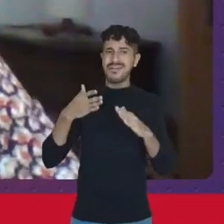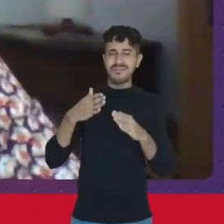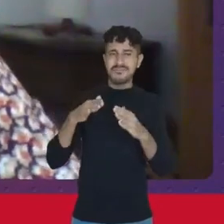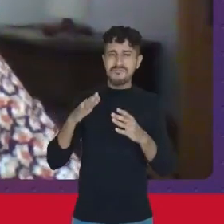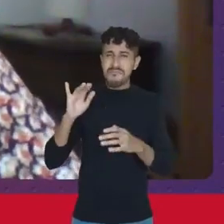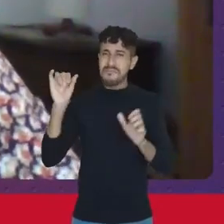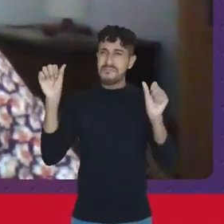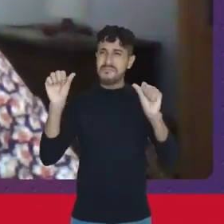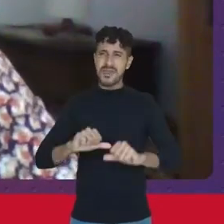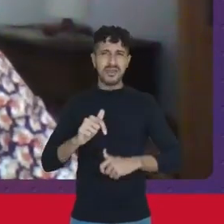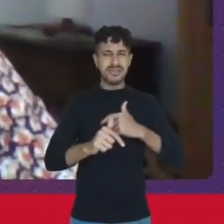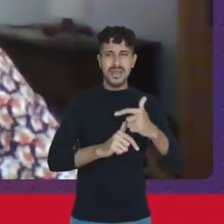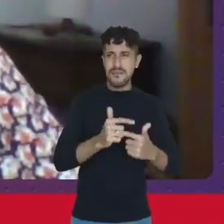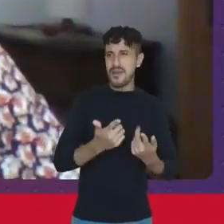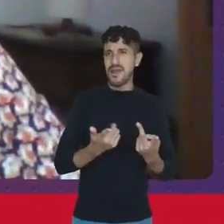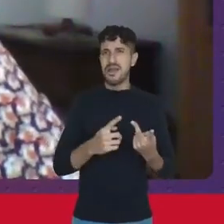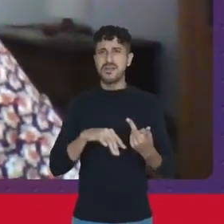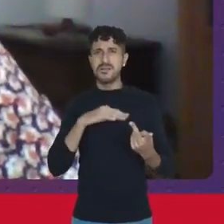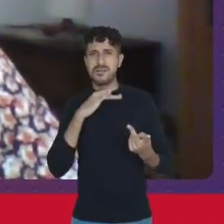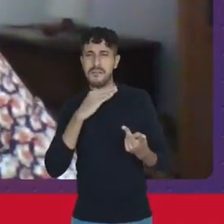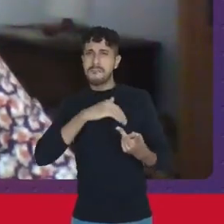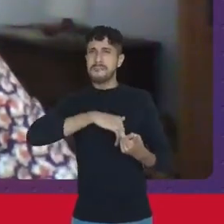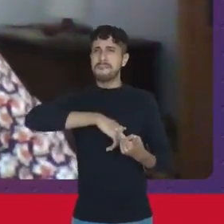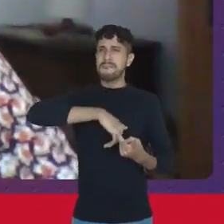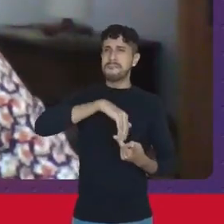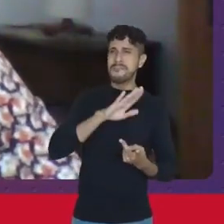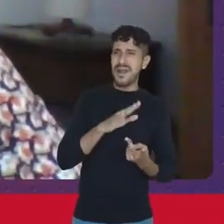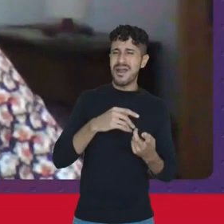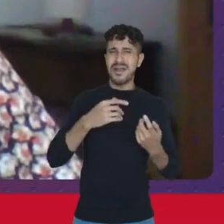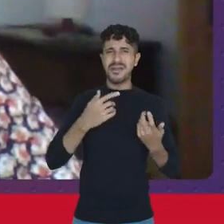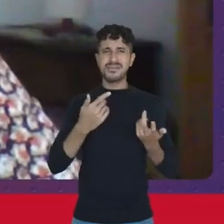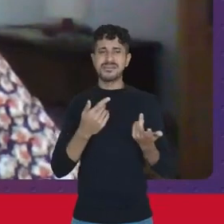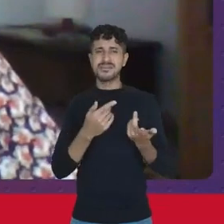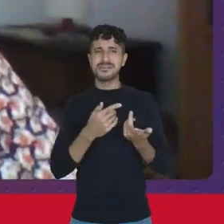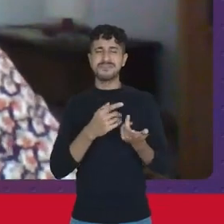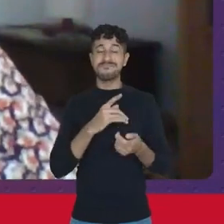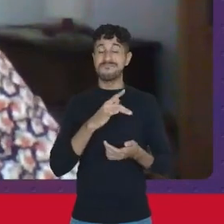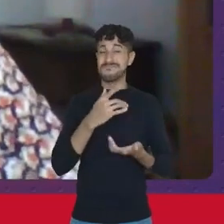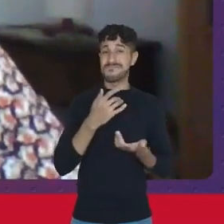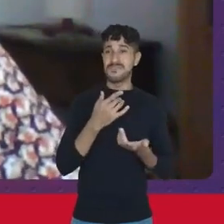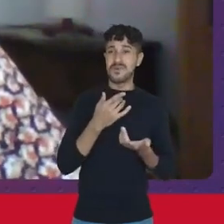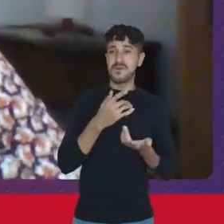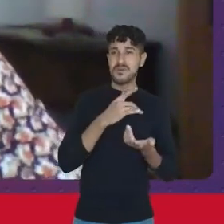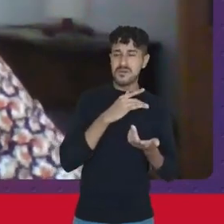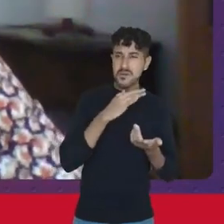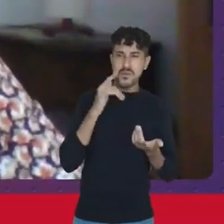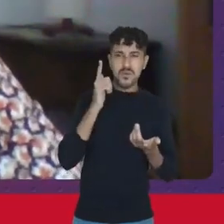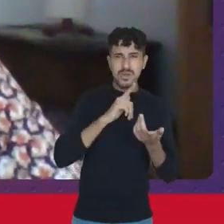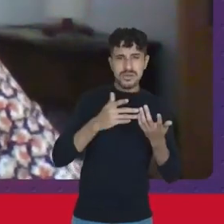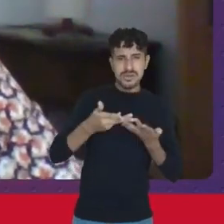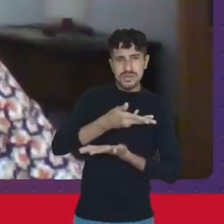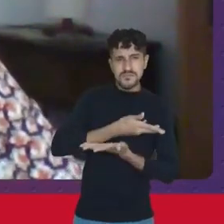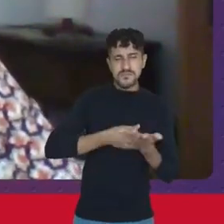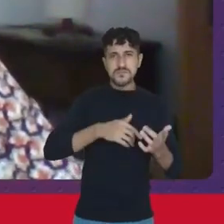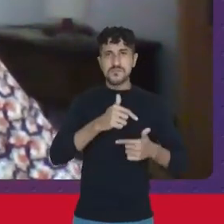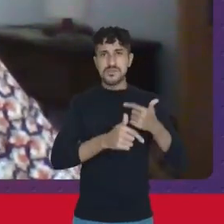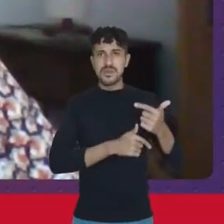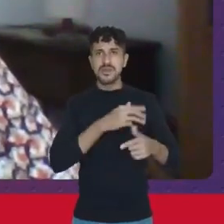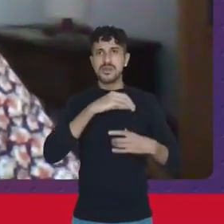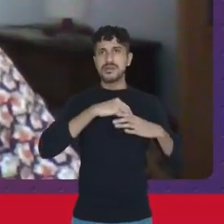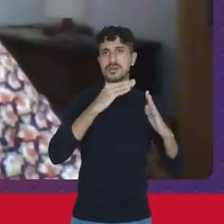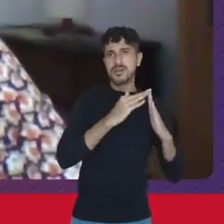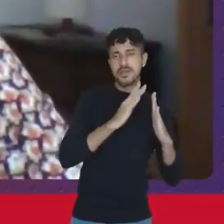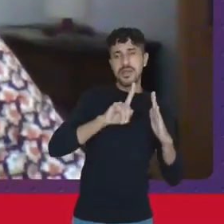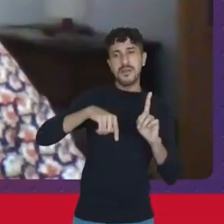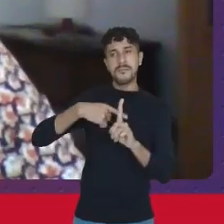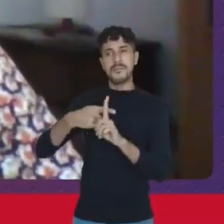piores empregos, os empregos mais vulneráveis, para conciliar a dinâmica do trabalho